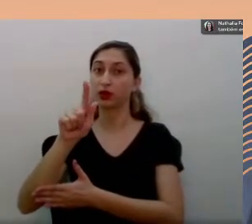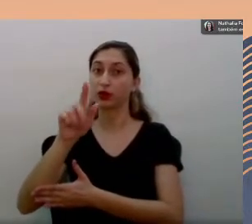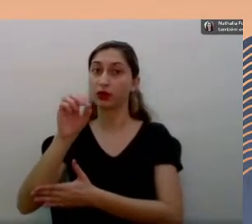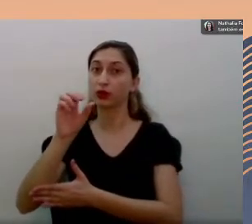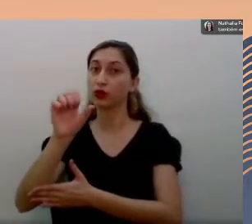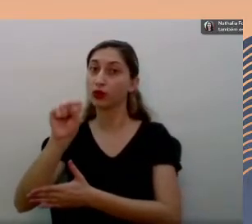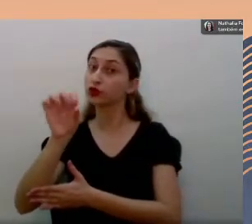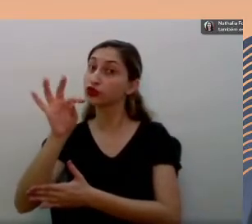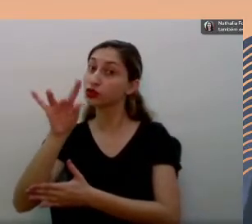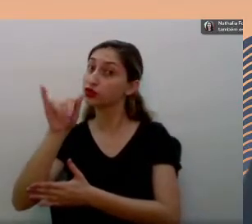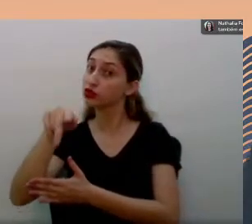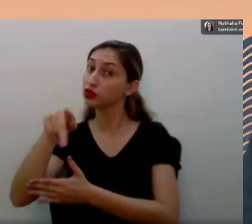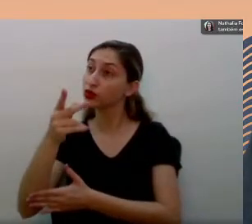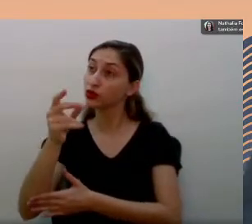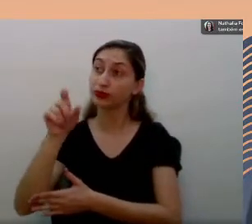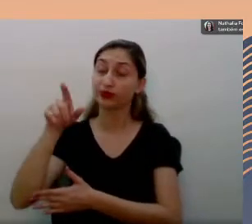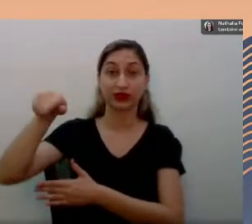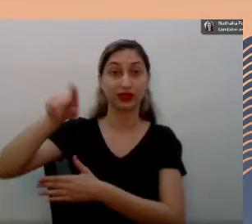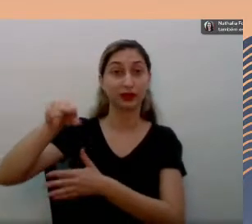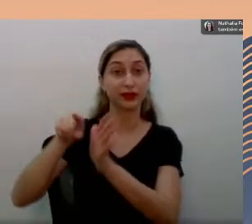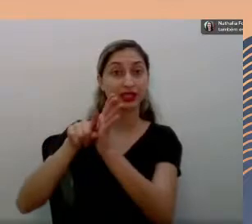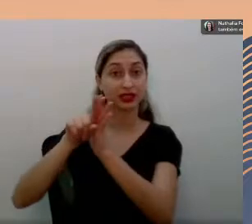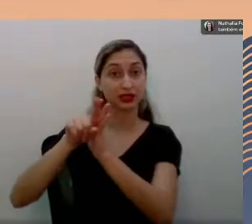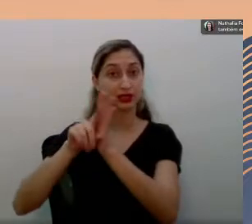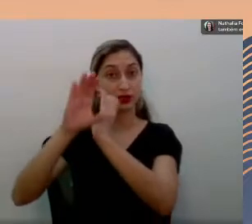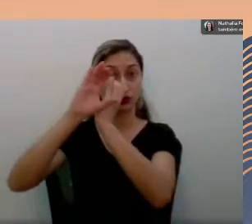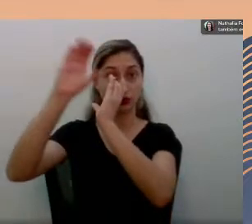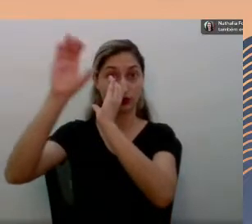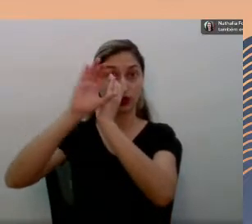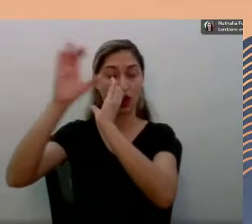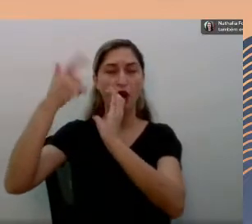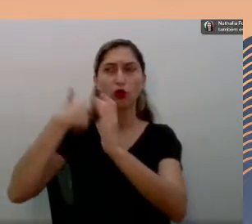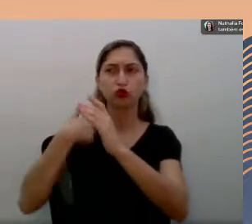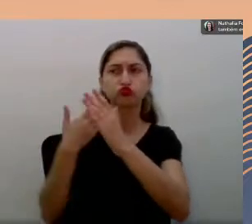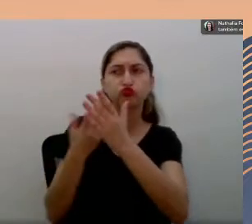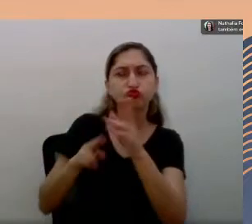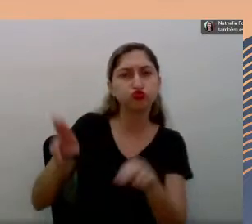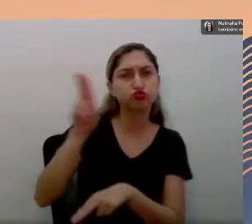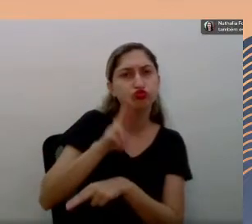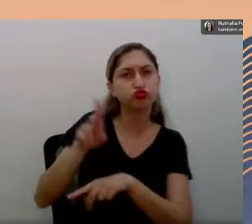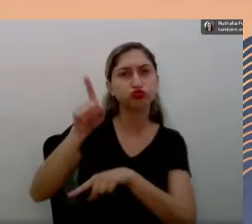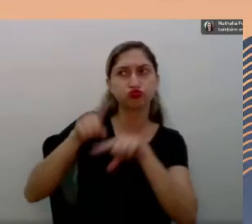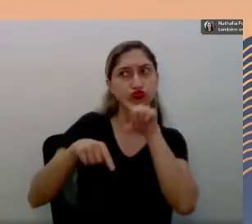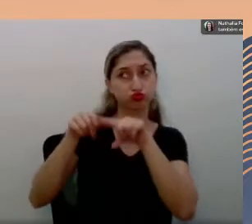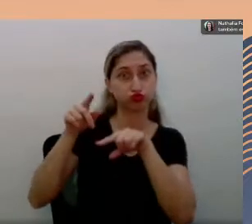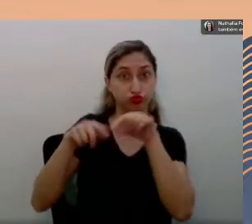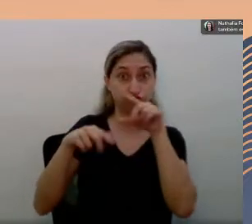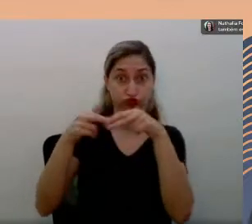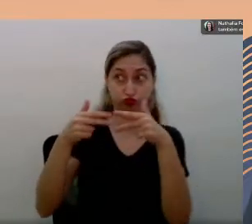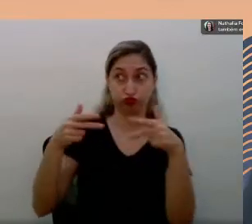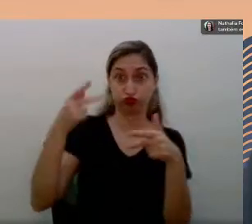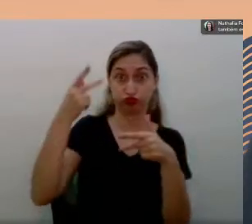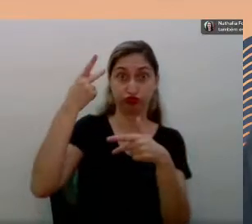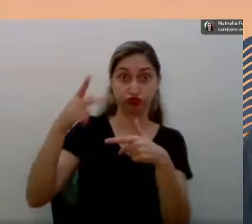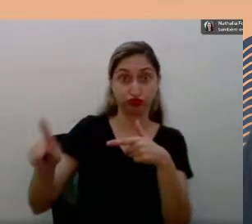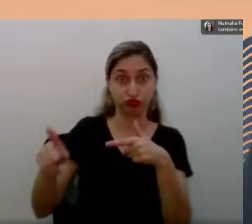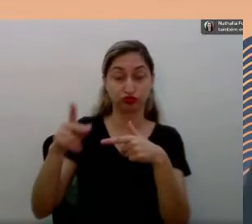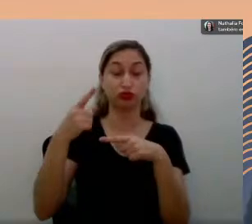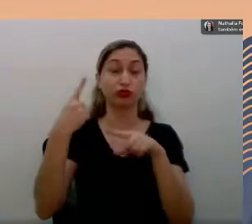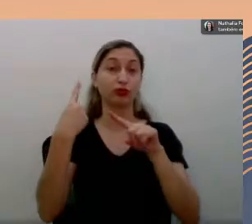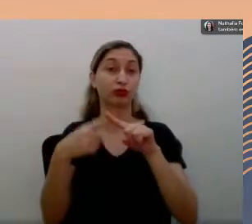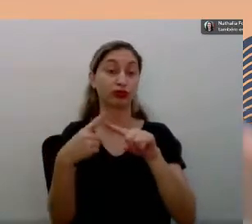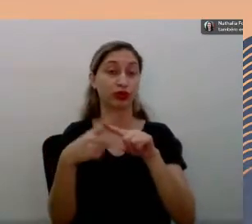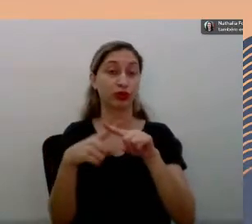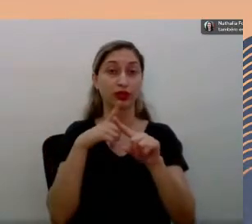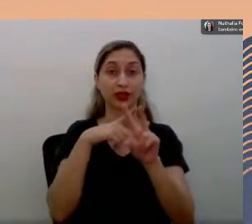através de duas pessoas aqui né a são os fundadores acho que eu posso dizer doce